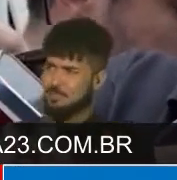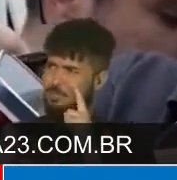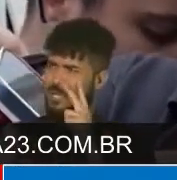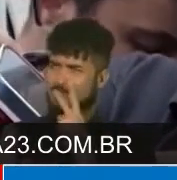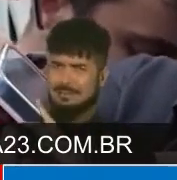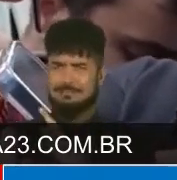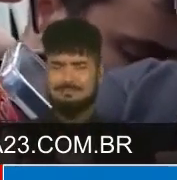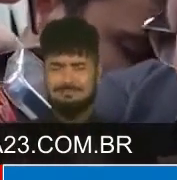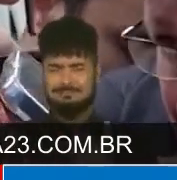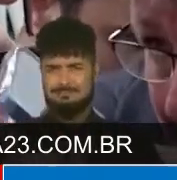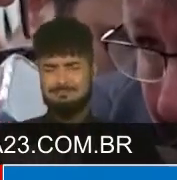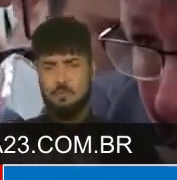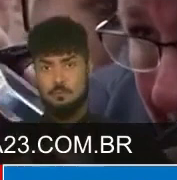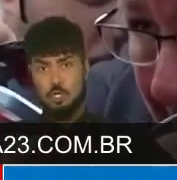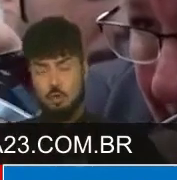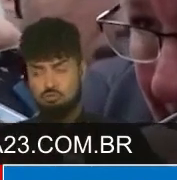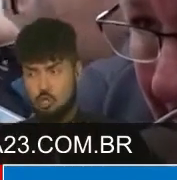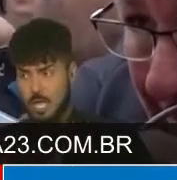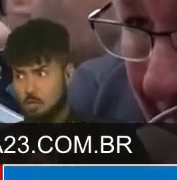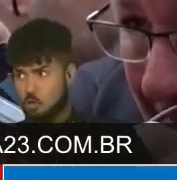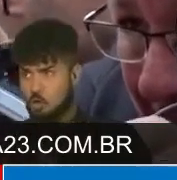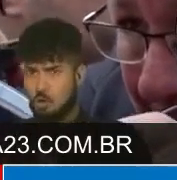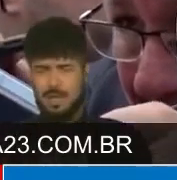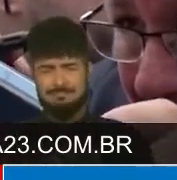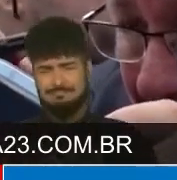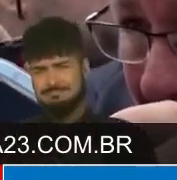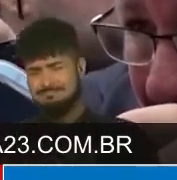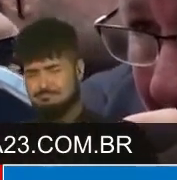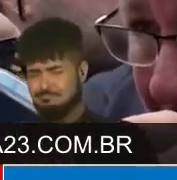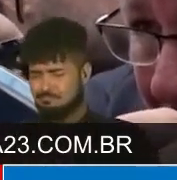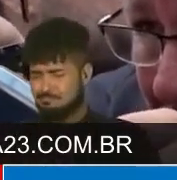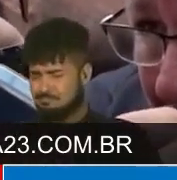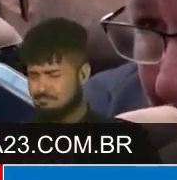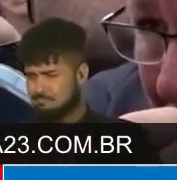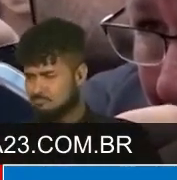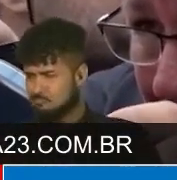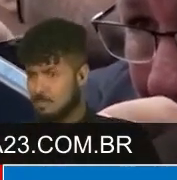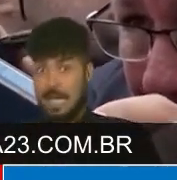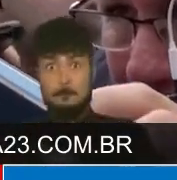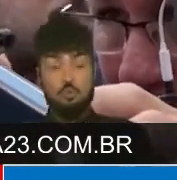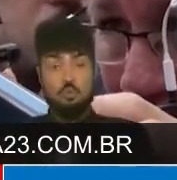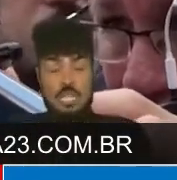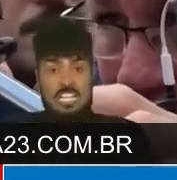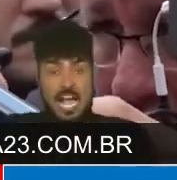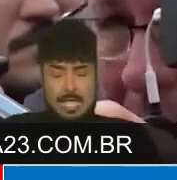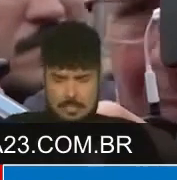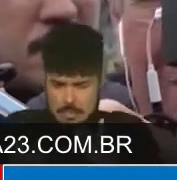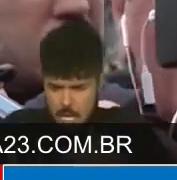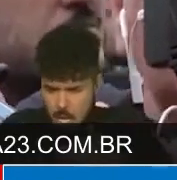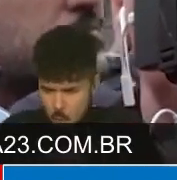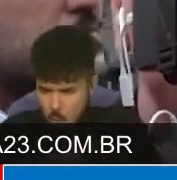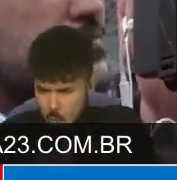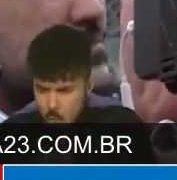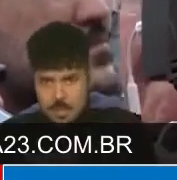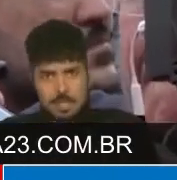fez jogando bola, da dedicação nos treinamentos, isso tudo precisa sempre ser lembrado, né?